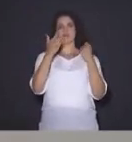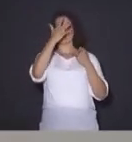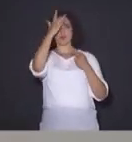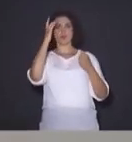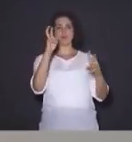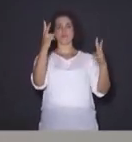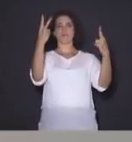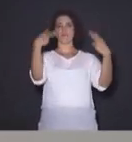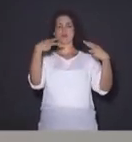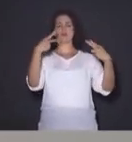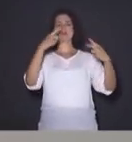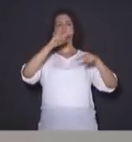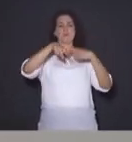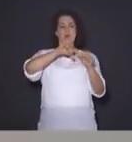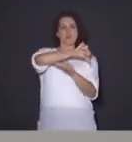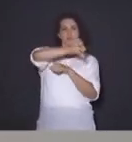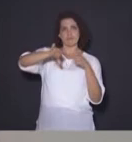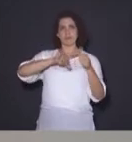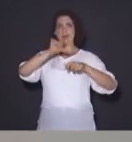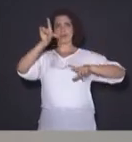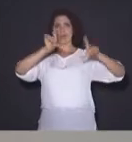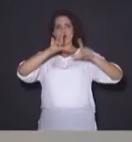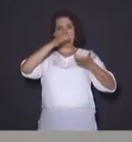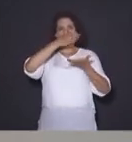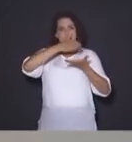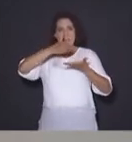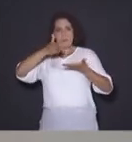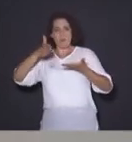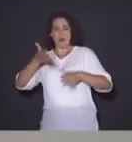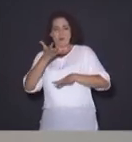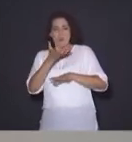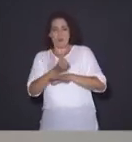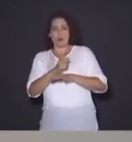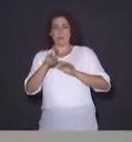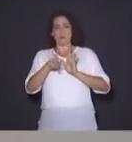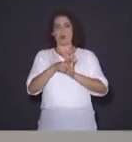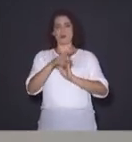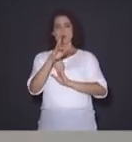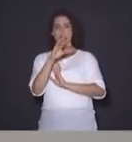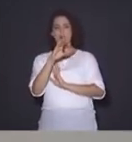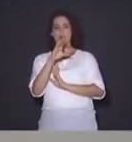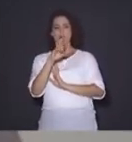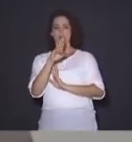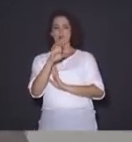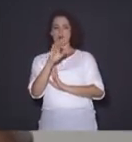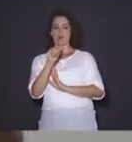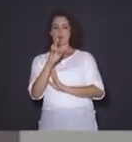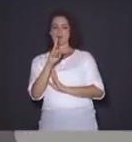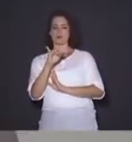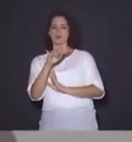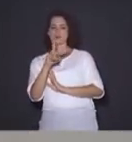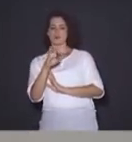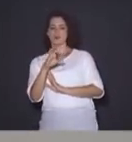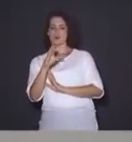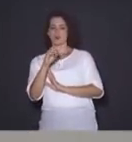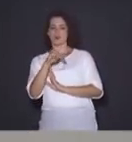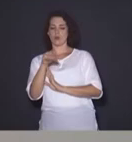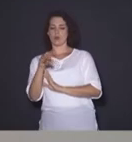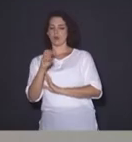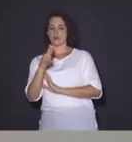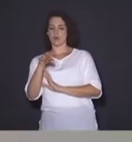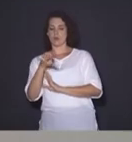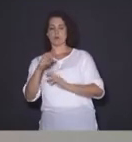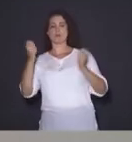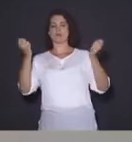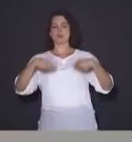depois vira uma série de televisão eo licenciamento creative commons permite cada um nas escolas ou em qualquer lugar possa